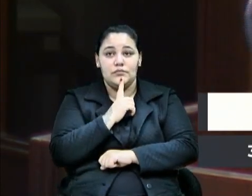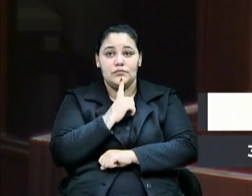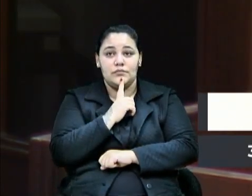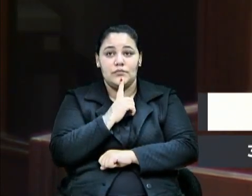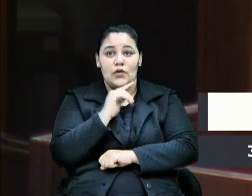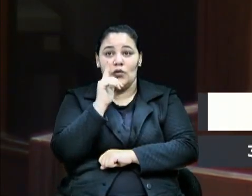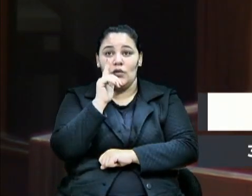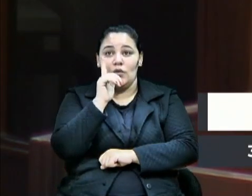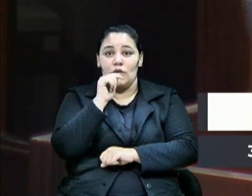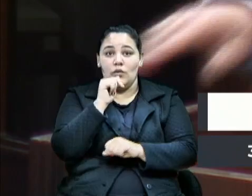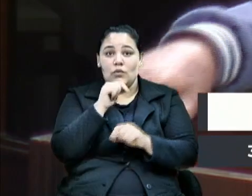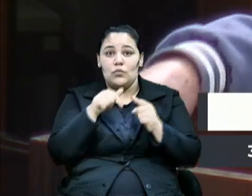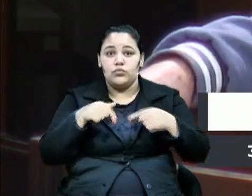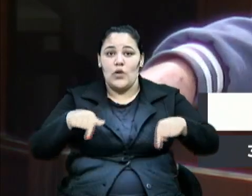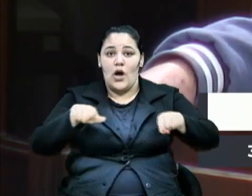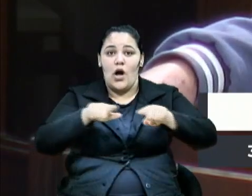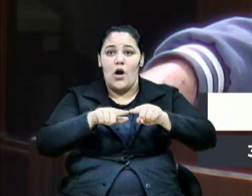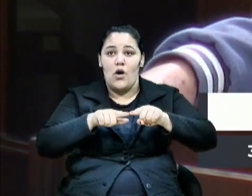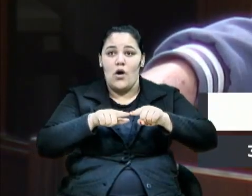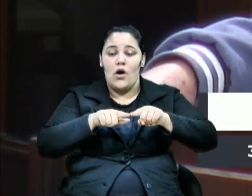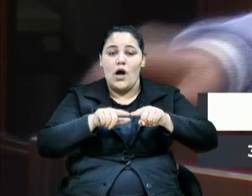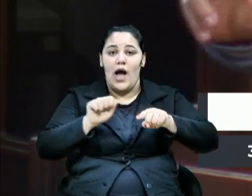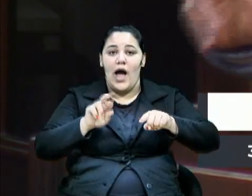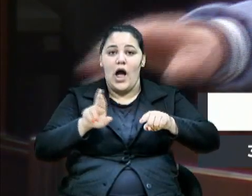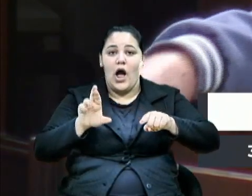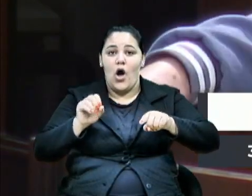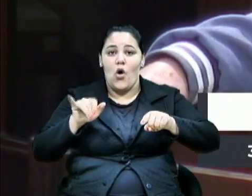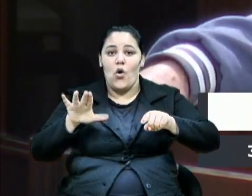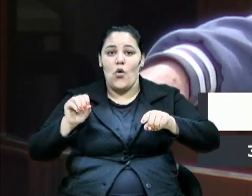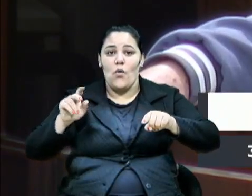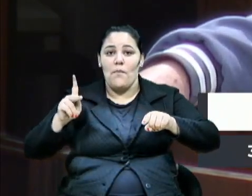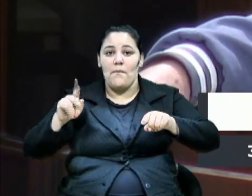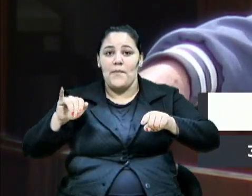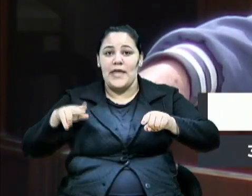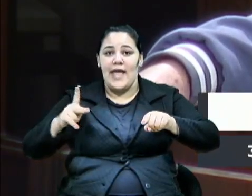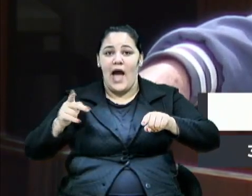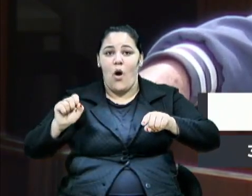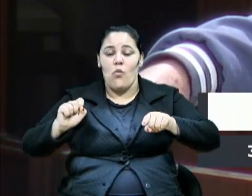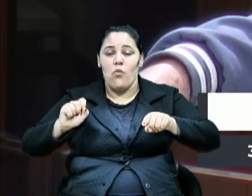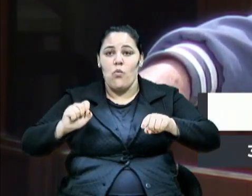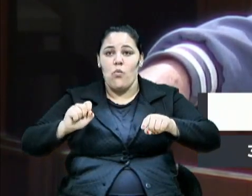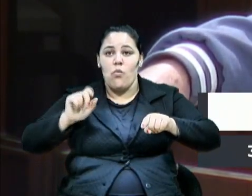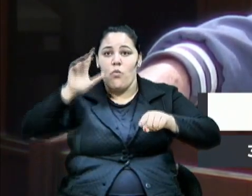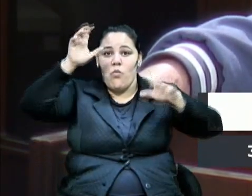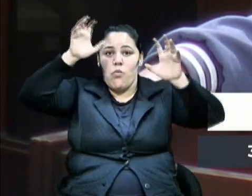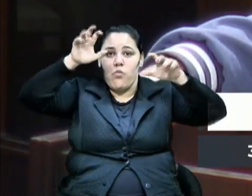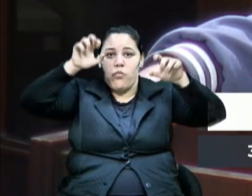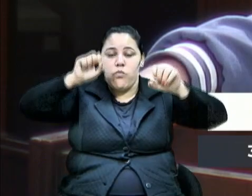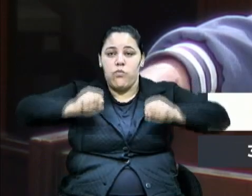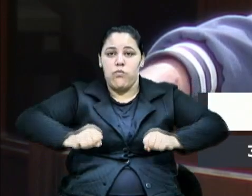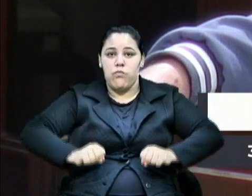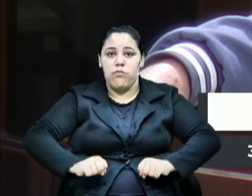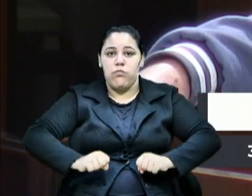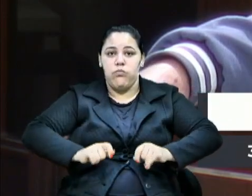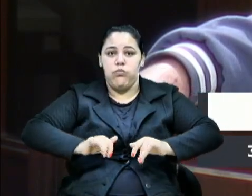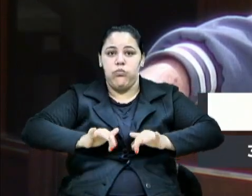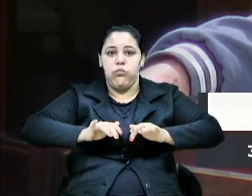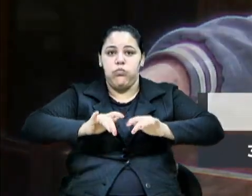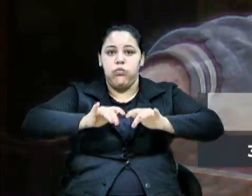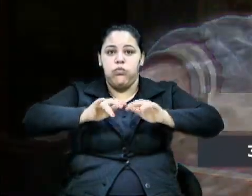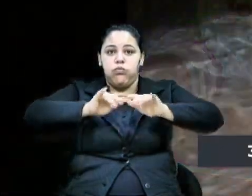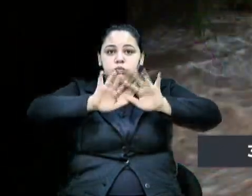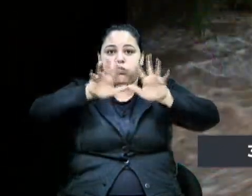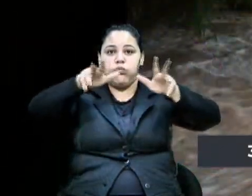Pinhal transbordou 2 vezes. O que foi feito na época? Buscado uma liberação, licença,